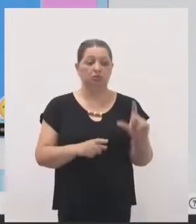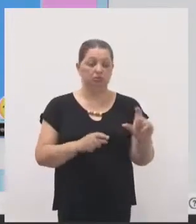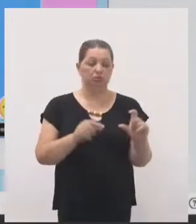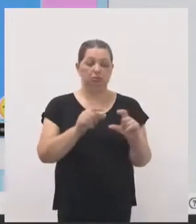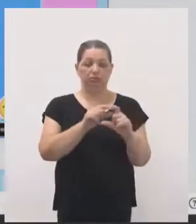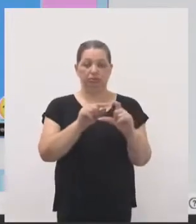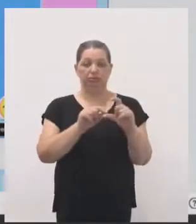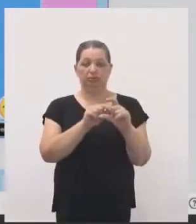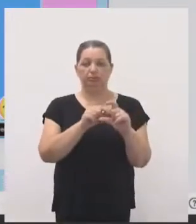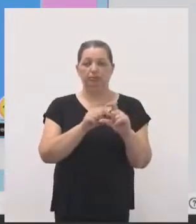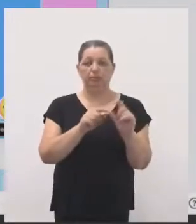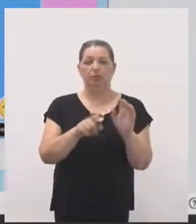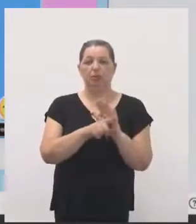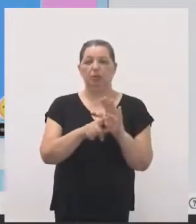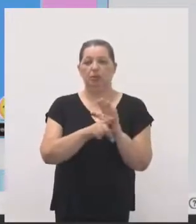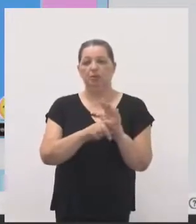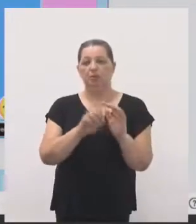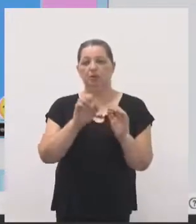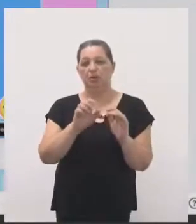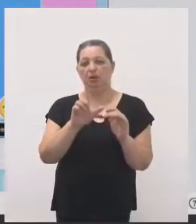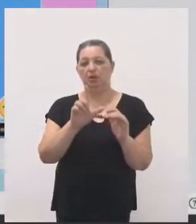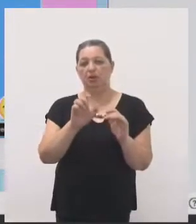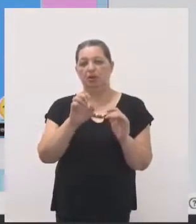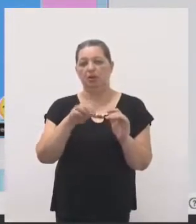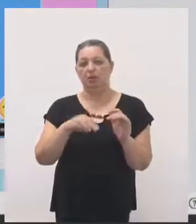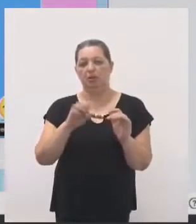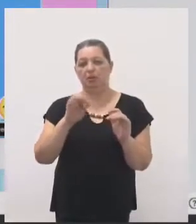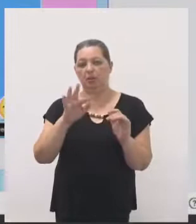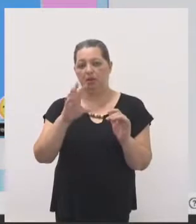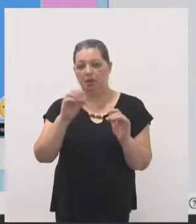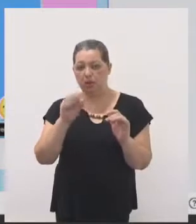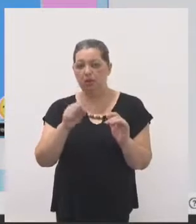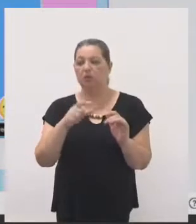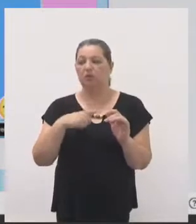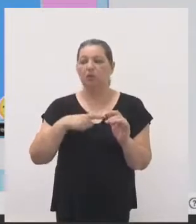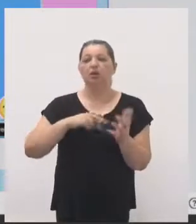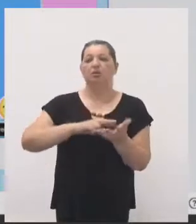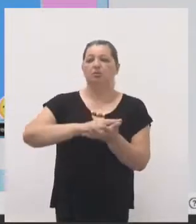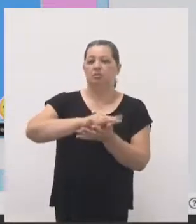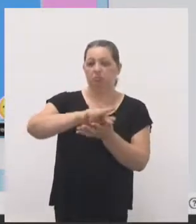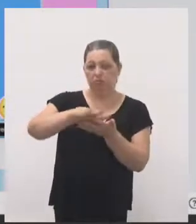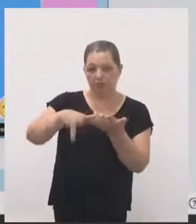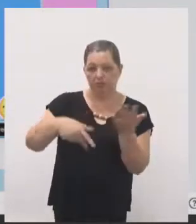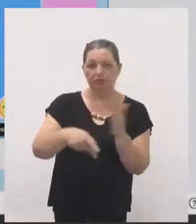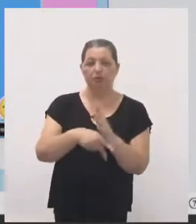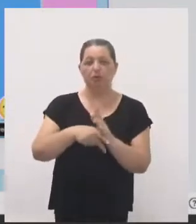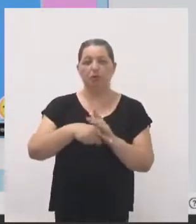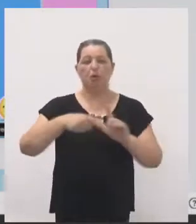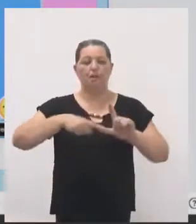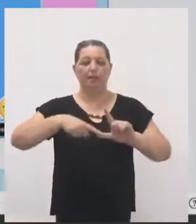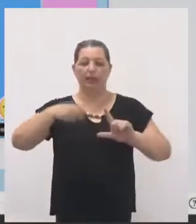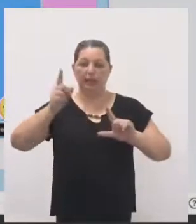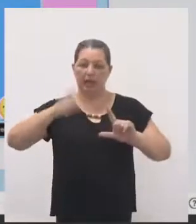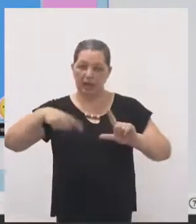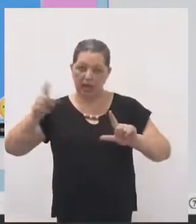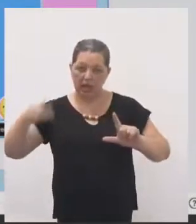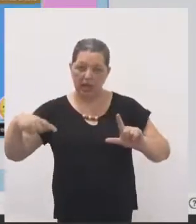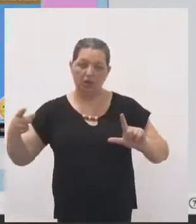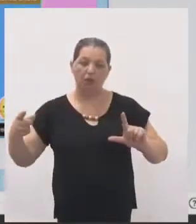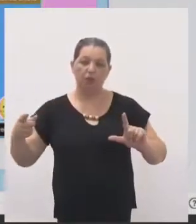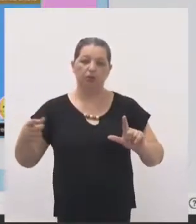o menu de elementos. Em elementos, eu tenho formas, eu tenho gráficos,